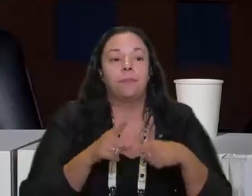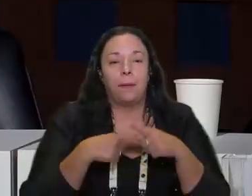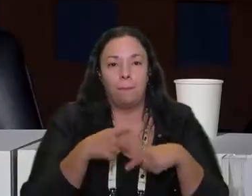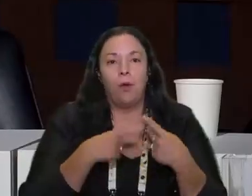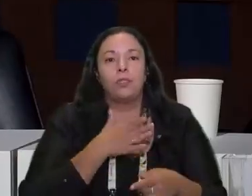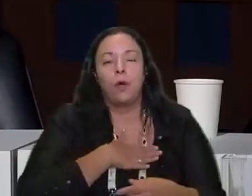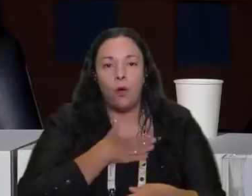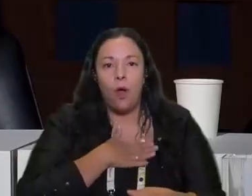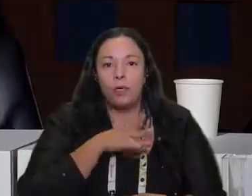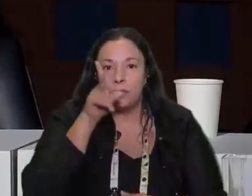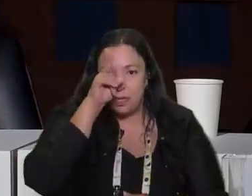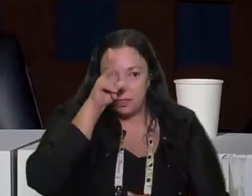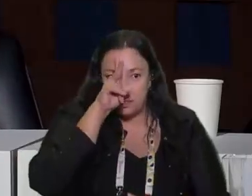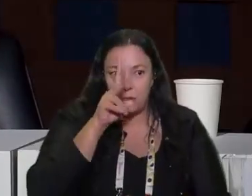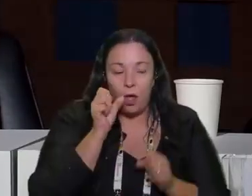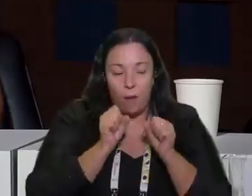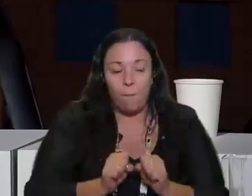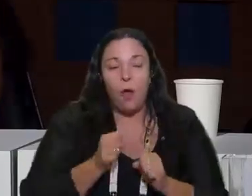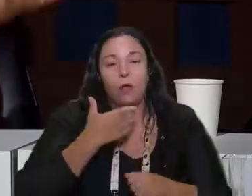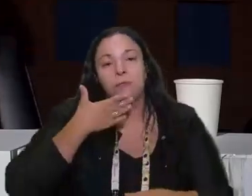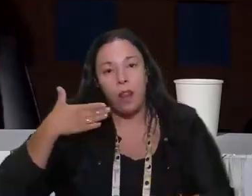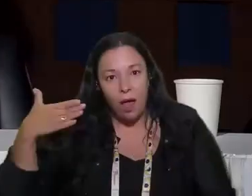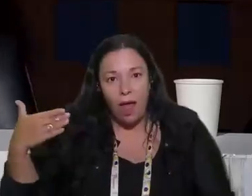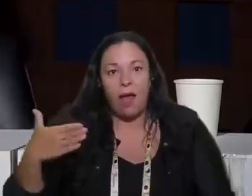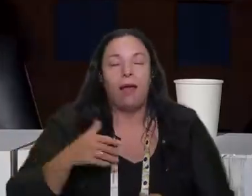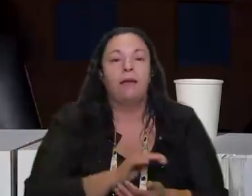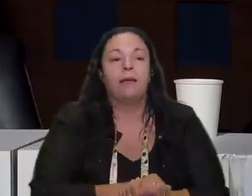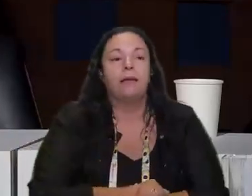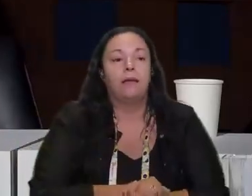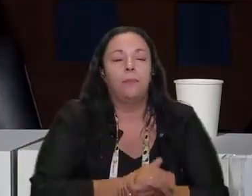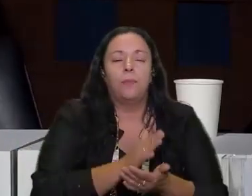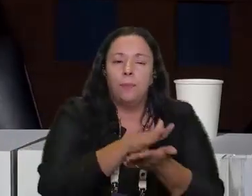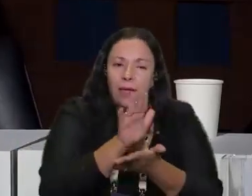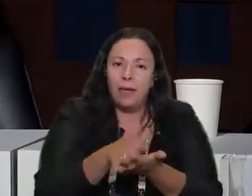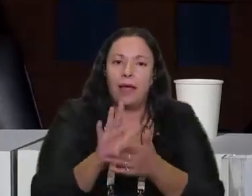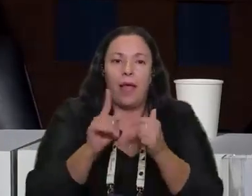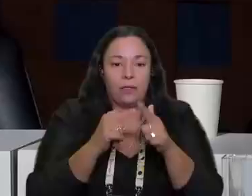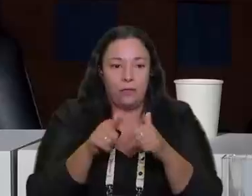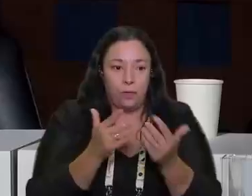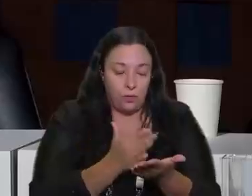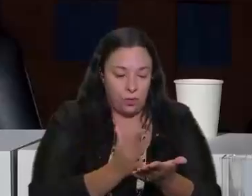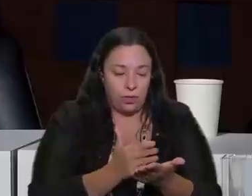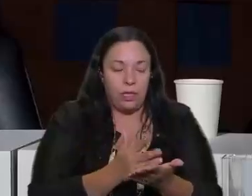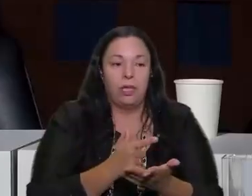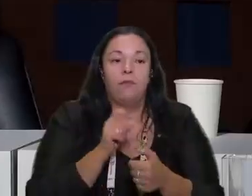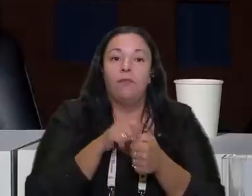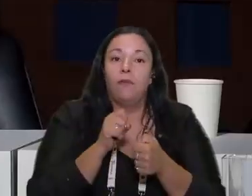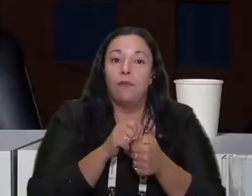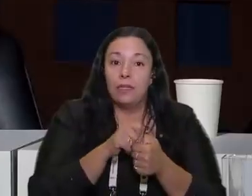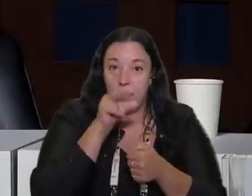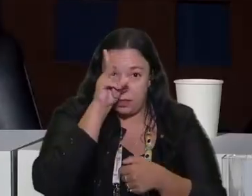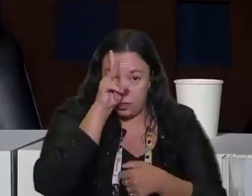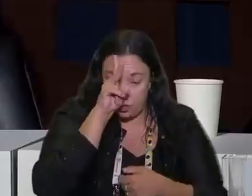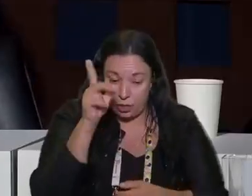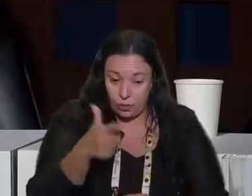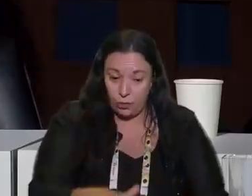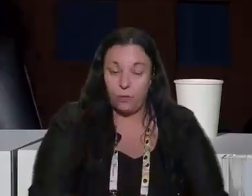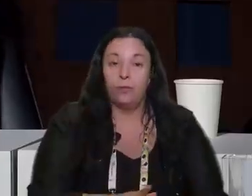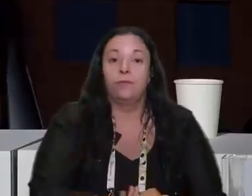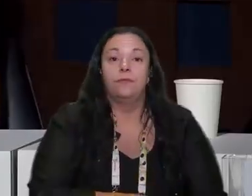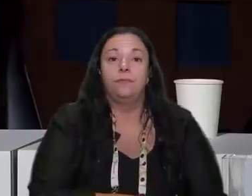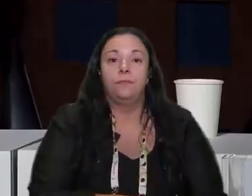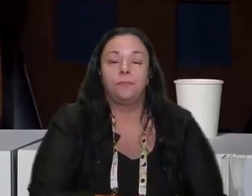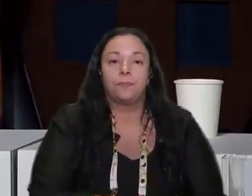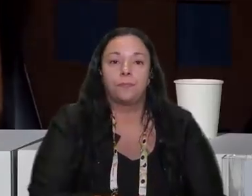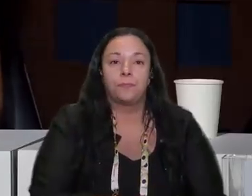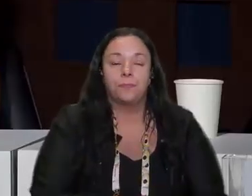gosto dessa história, eu posso melhorá-la. Depois eu já tinha publicado outros livros, eu falei, não, vamos refazer. E aí foi muito legal, porque aí